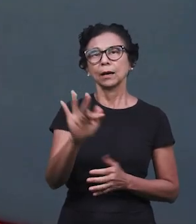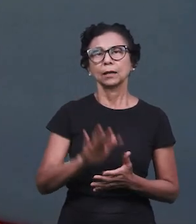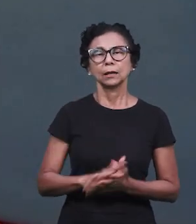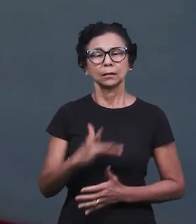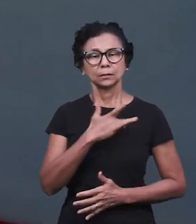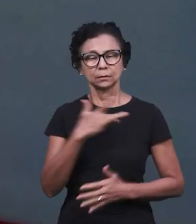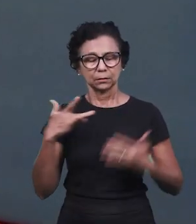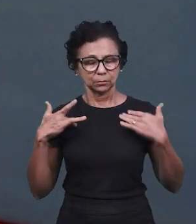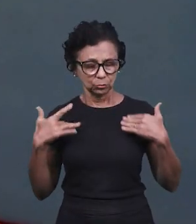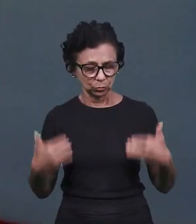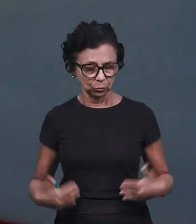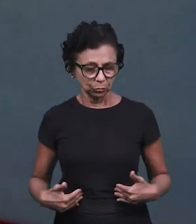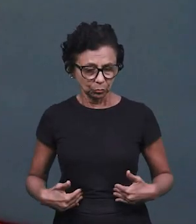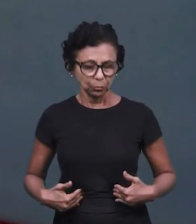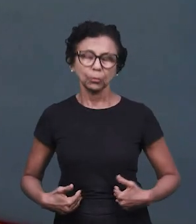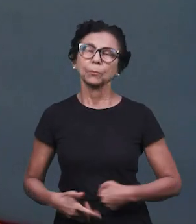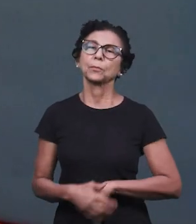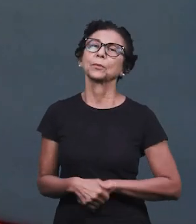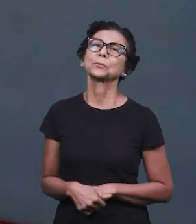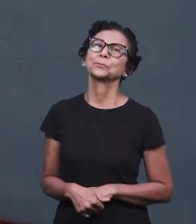saúde física,